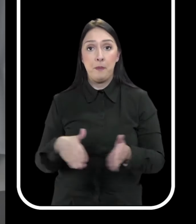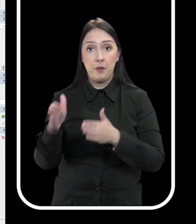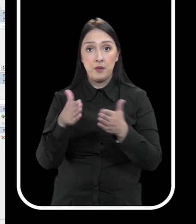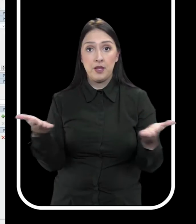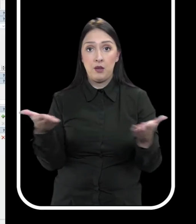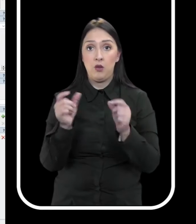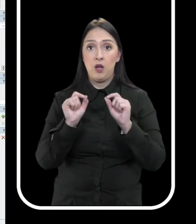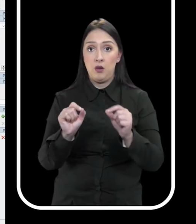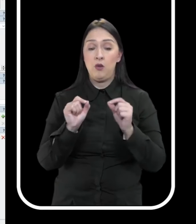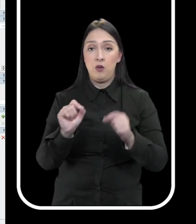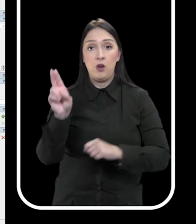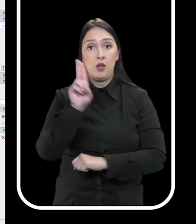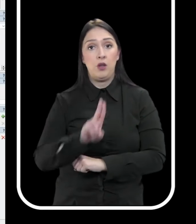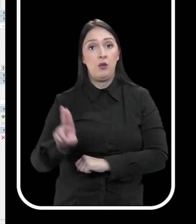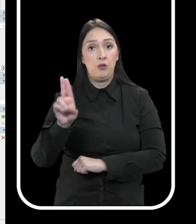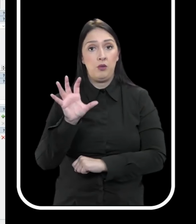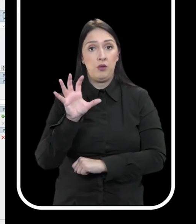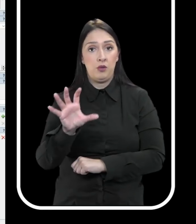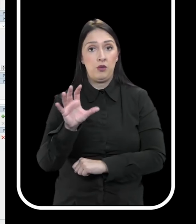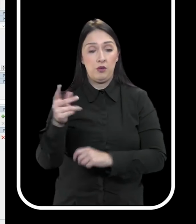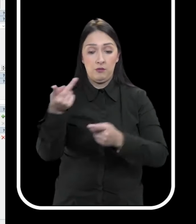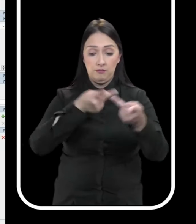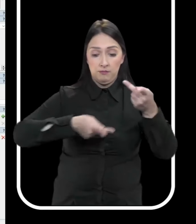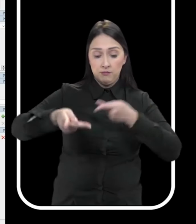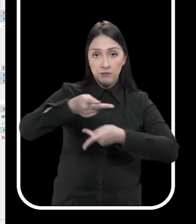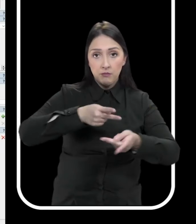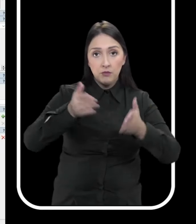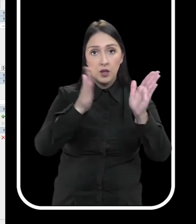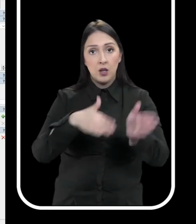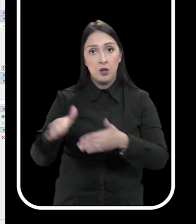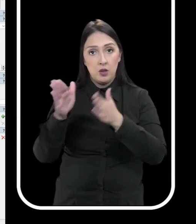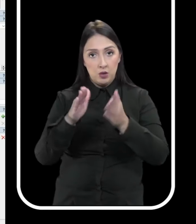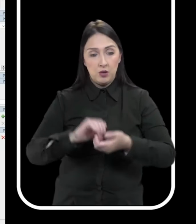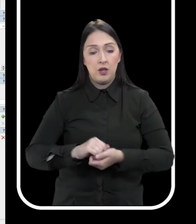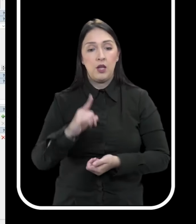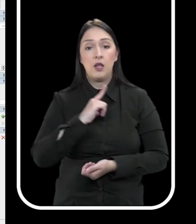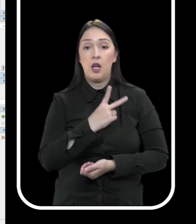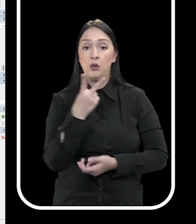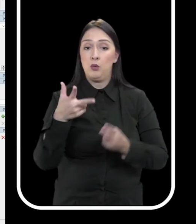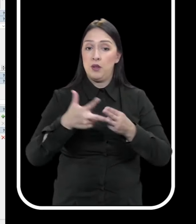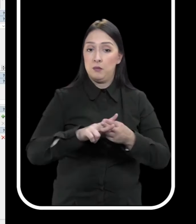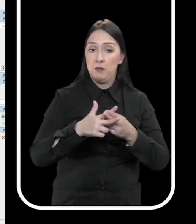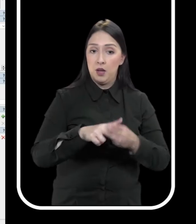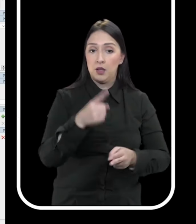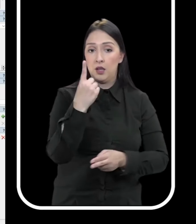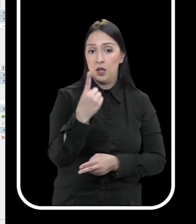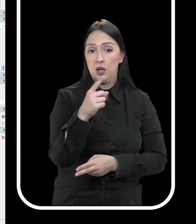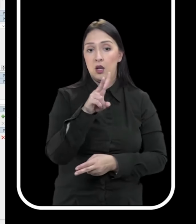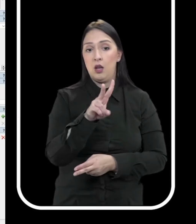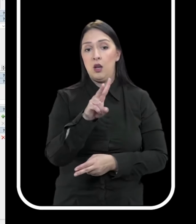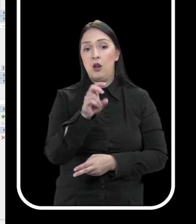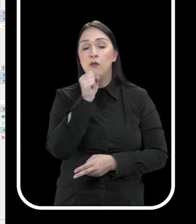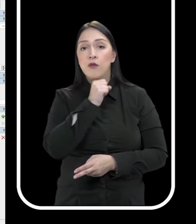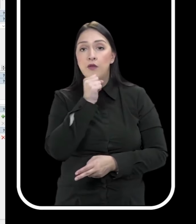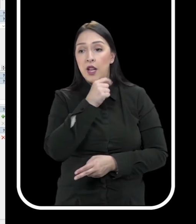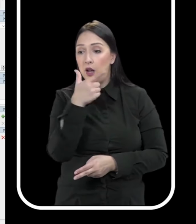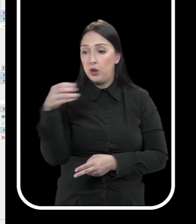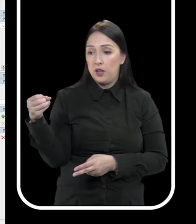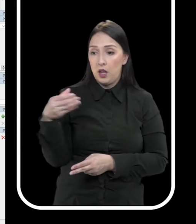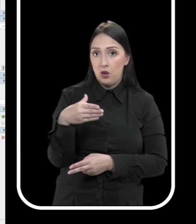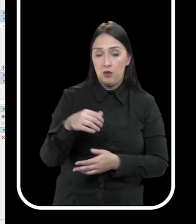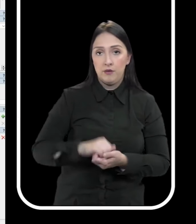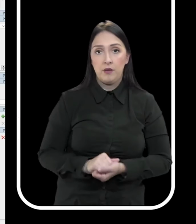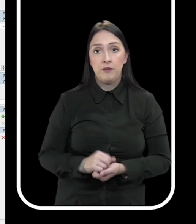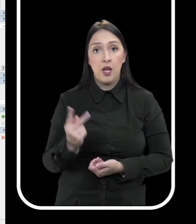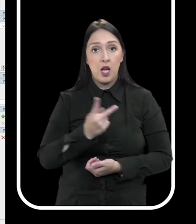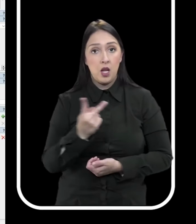Esse processo agora, eu utilizo isso aqui em mapeamento de processos. Eu tenho 2 máquinas, uma máquina chamada de velha e a outra